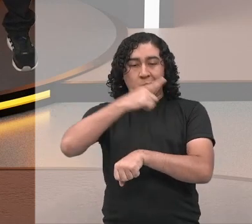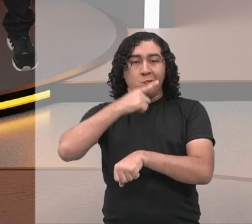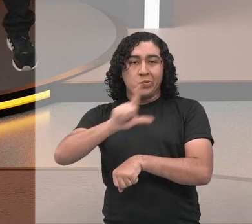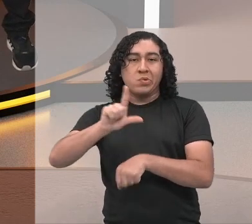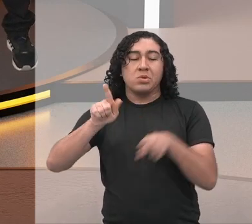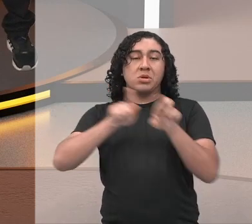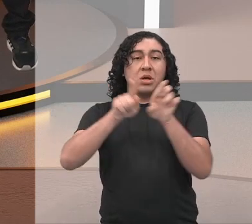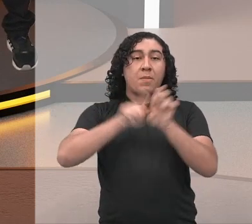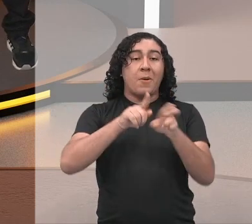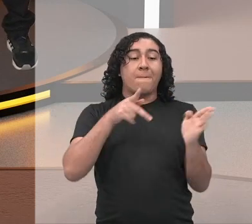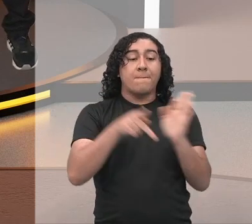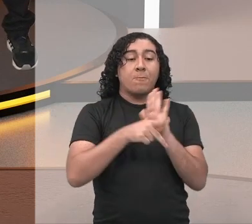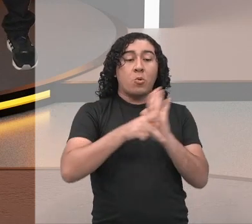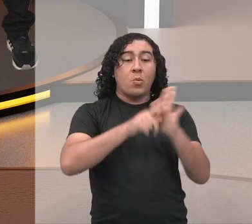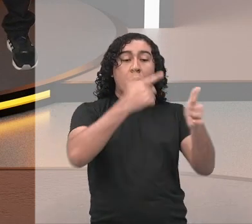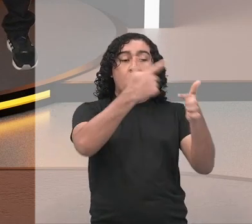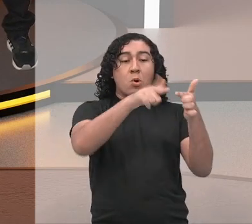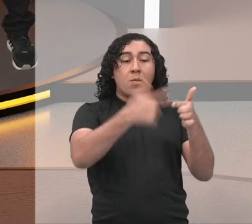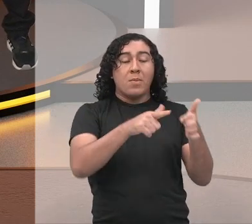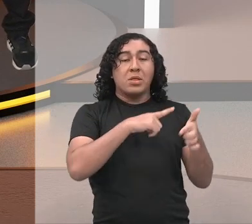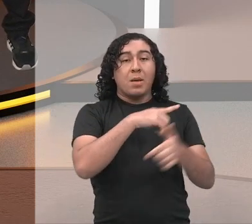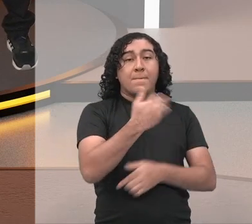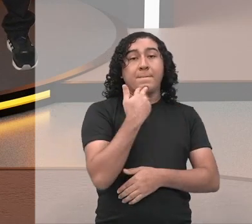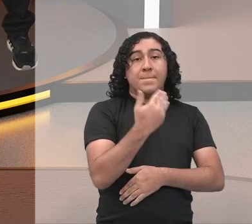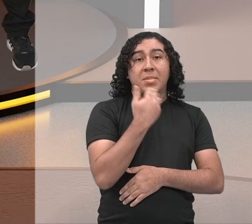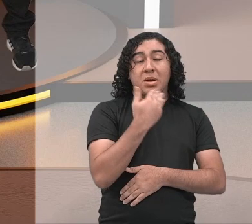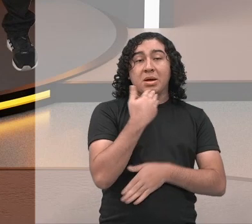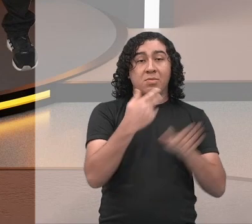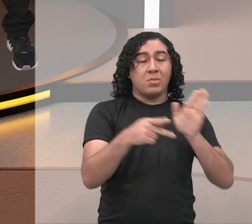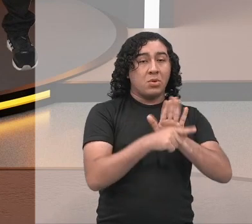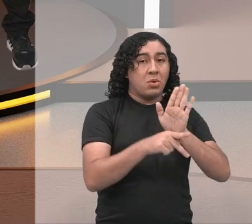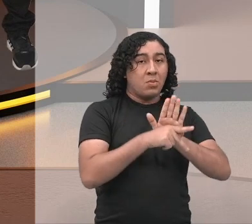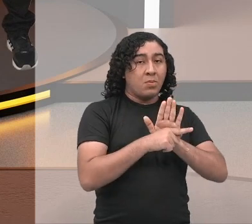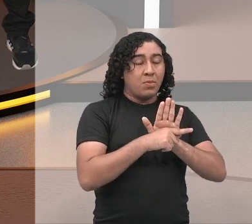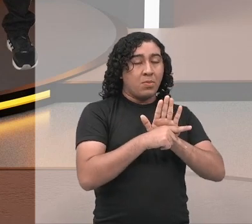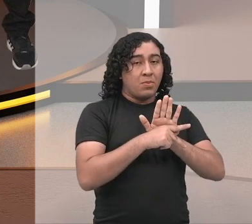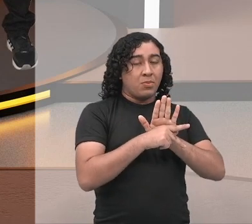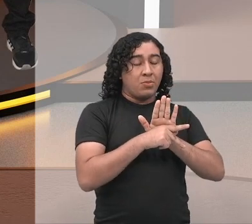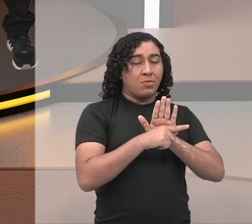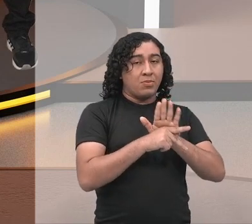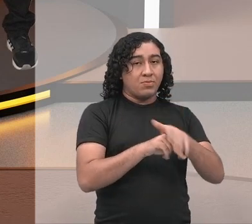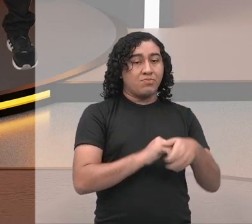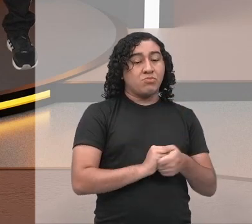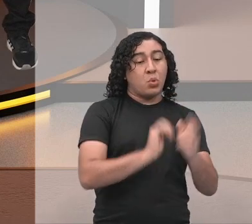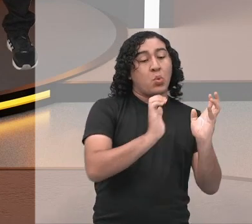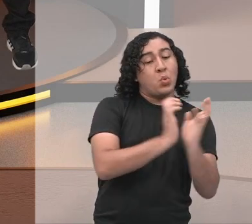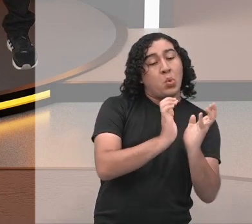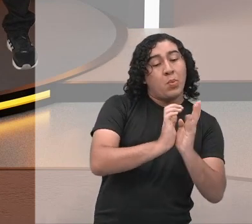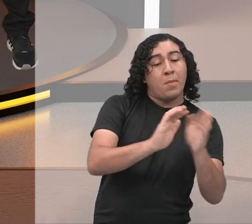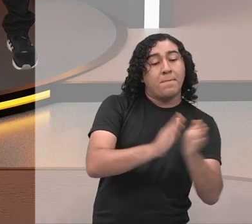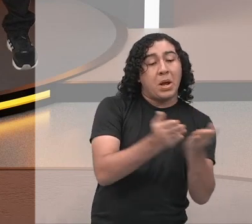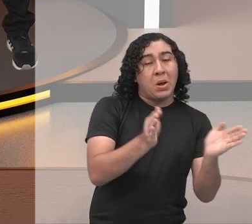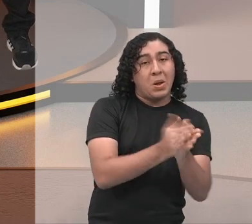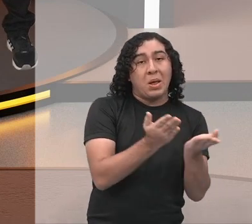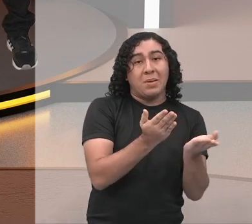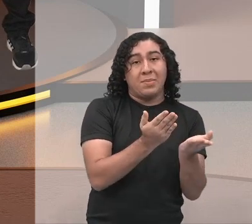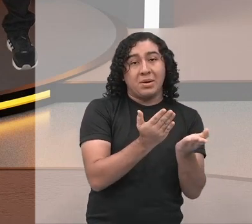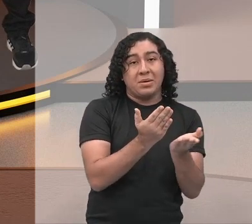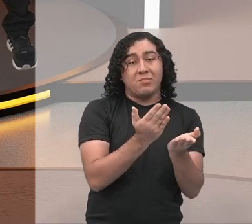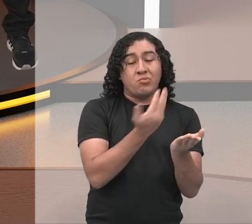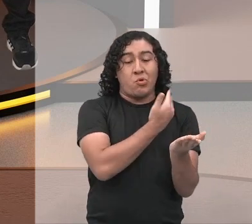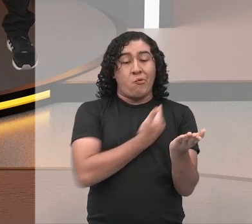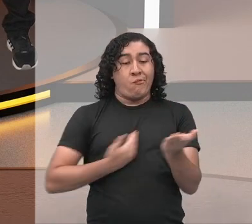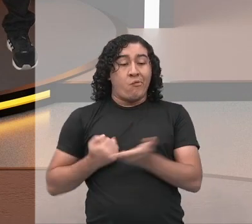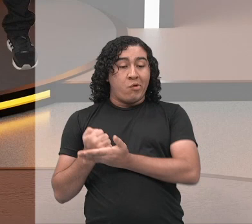as demandas que eram pedidas, por assim dizer, pela classe menos privilegiada, elas não foram atingidas,